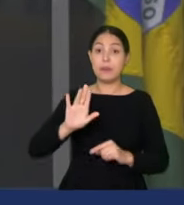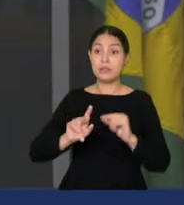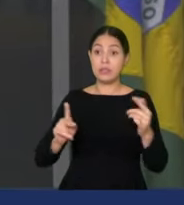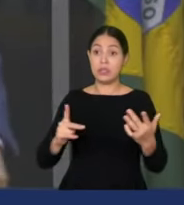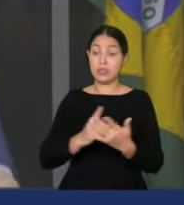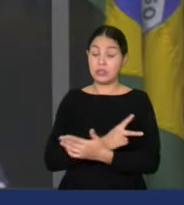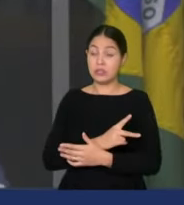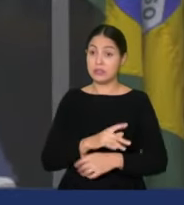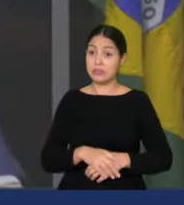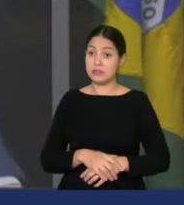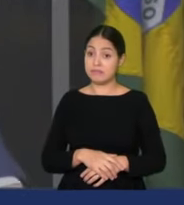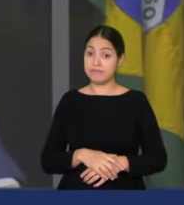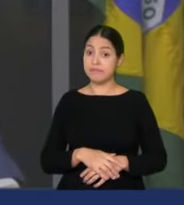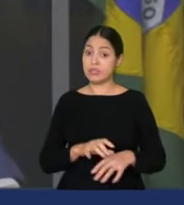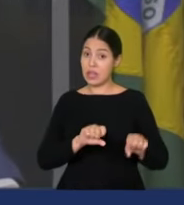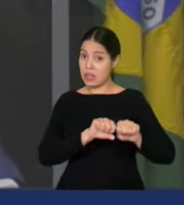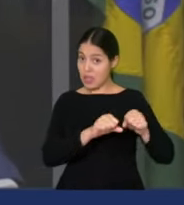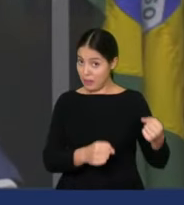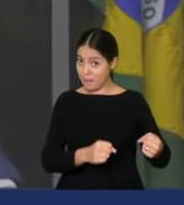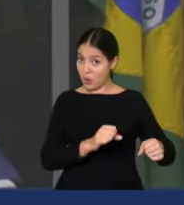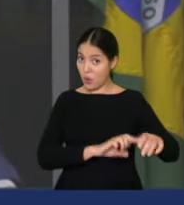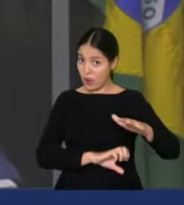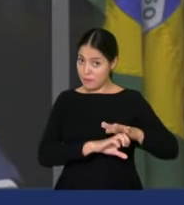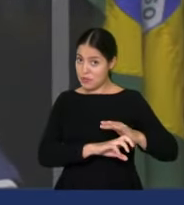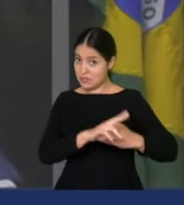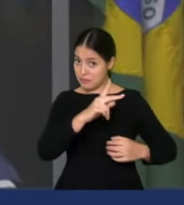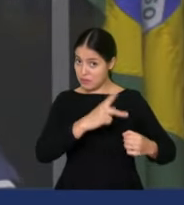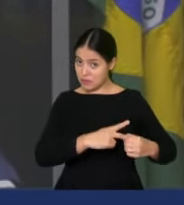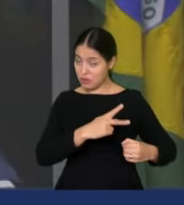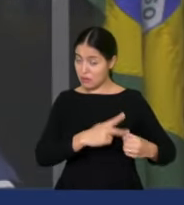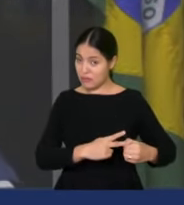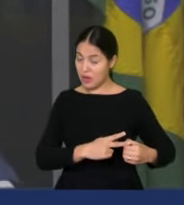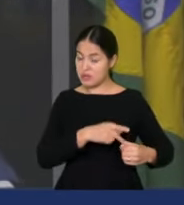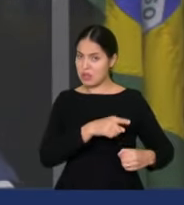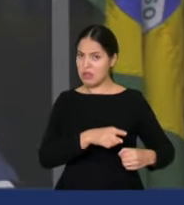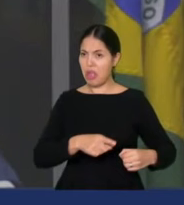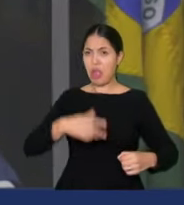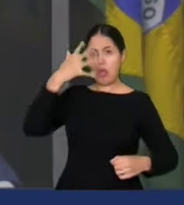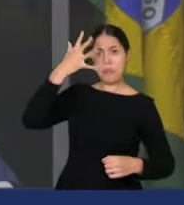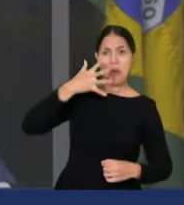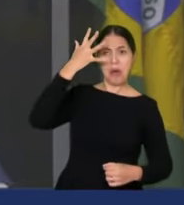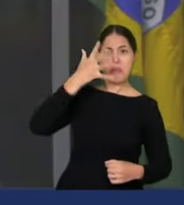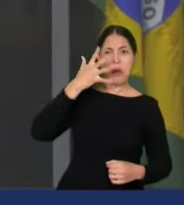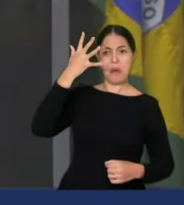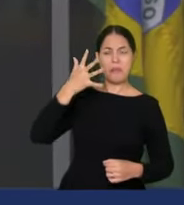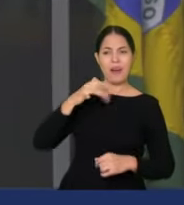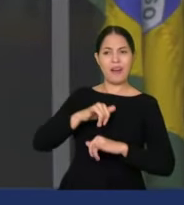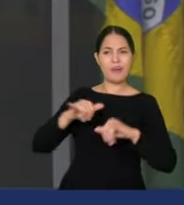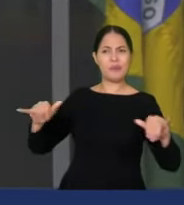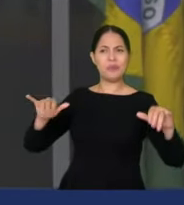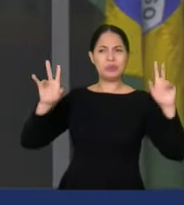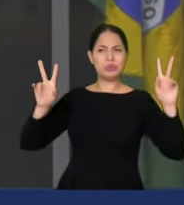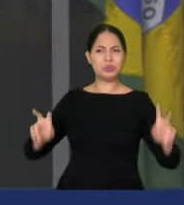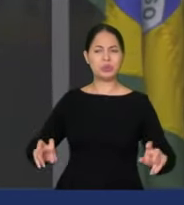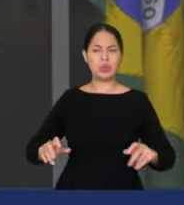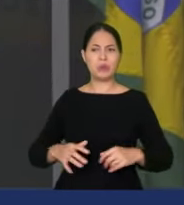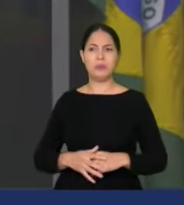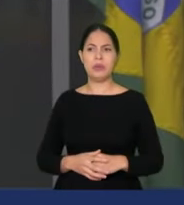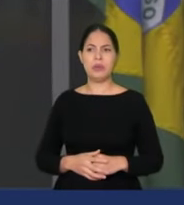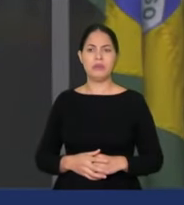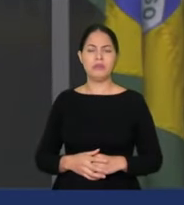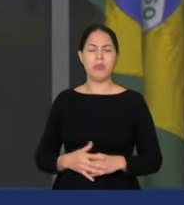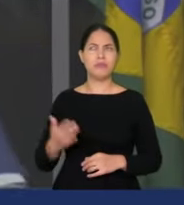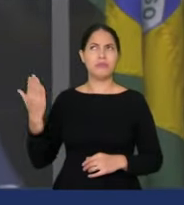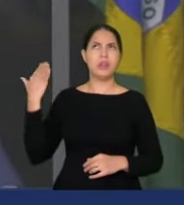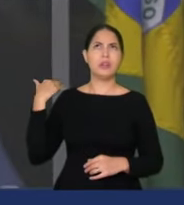Fala-se muito, e até foi tema de eleições anteriores sobre a privatização da Petrobras,